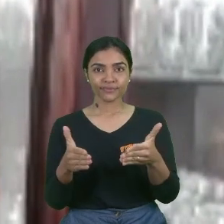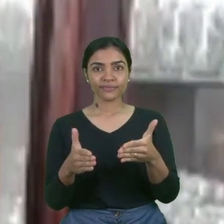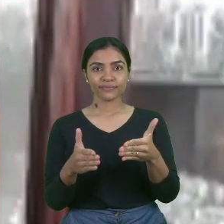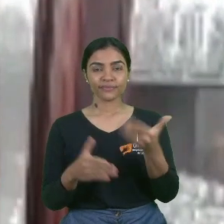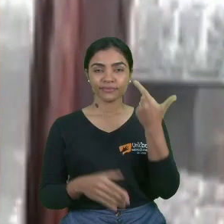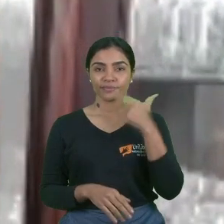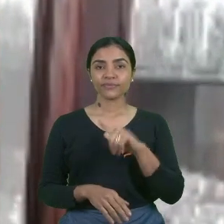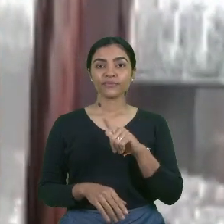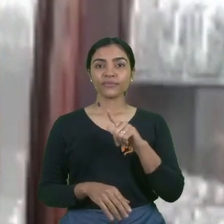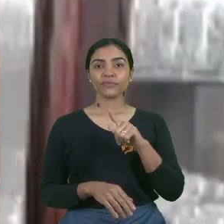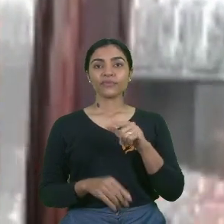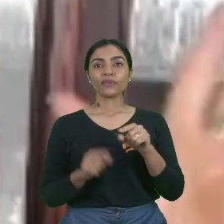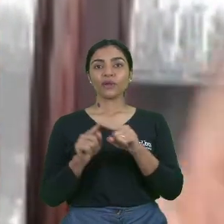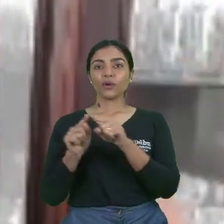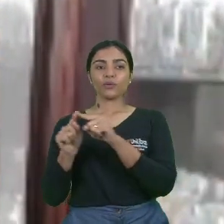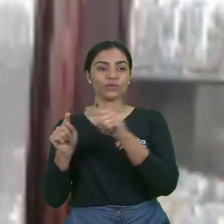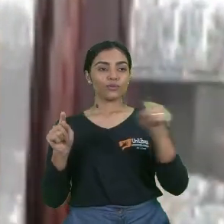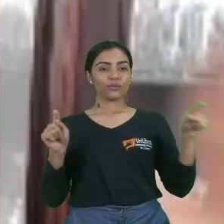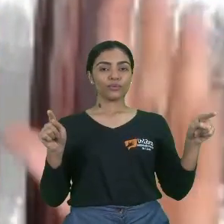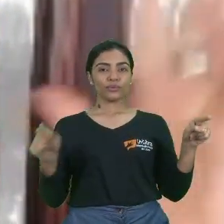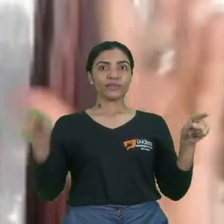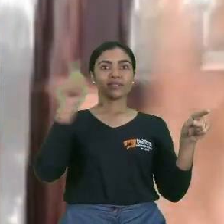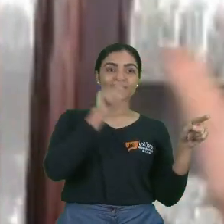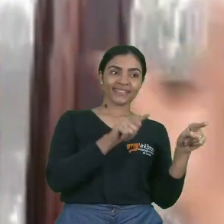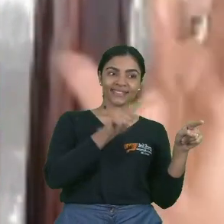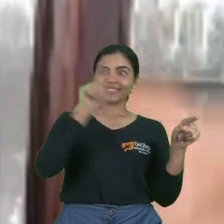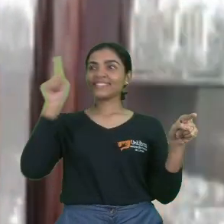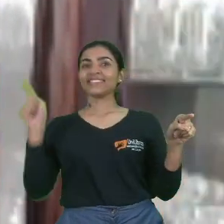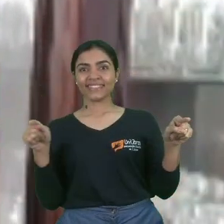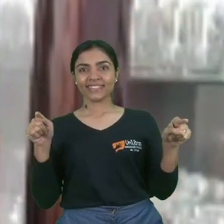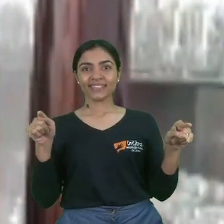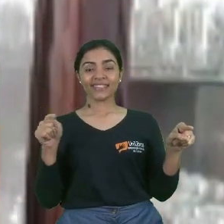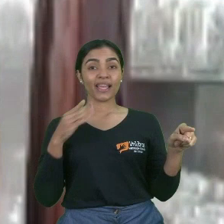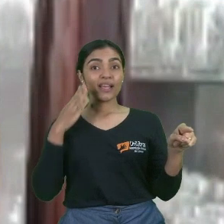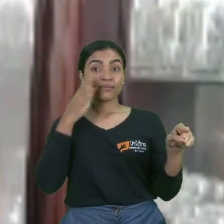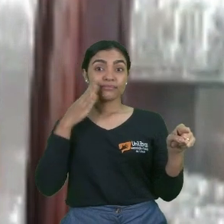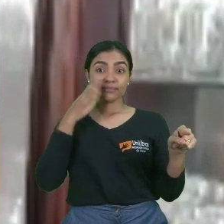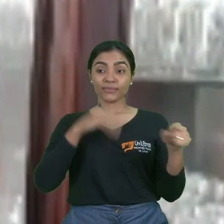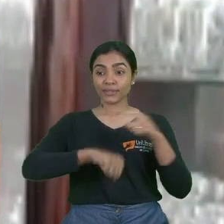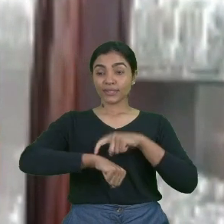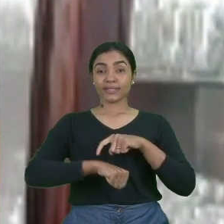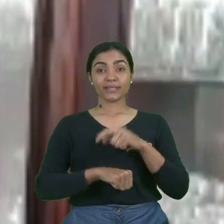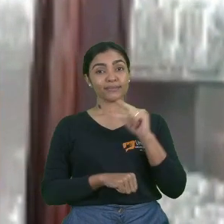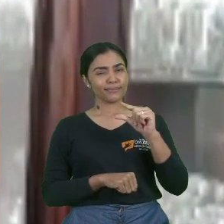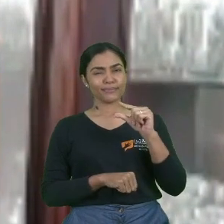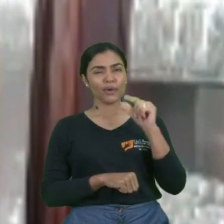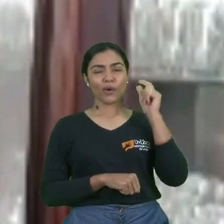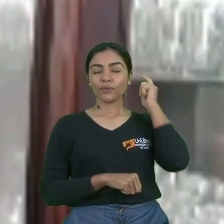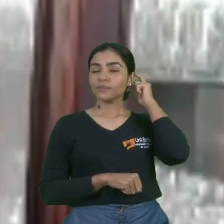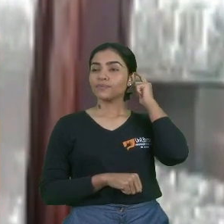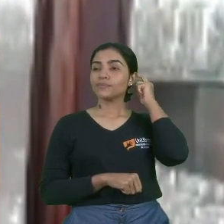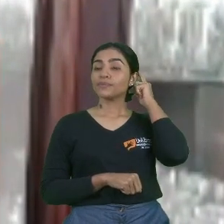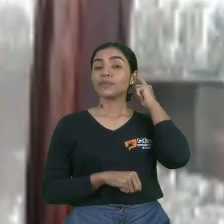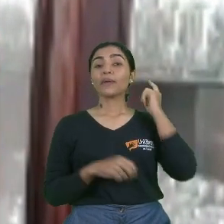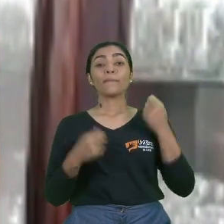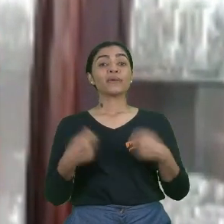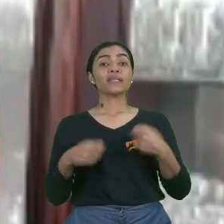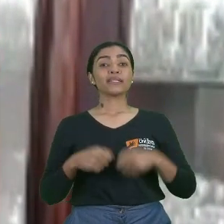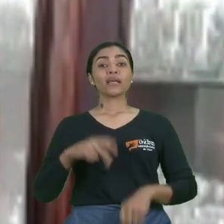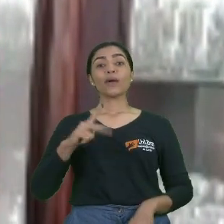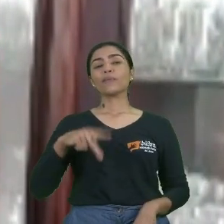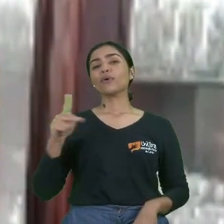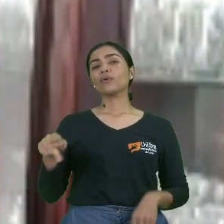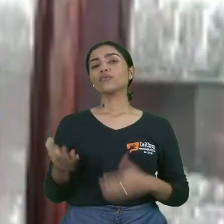vai saltar na água e vai volta como podemos Nessa fala que é pequeno curso é as mães aquecido o professor